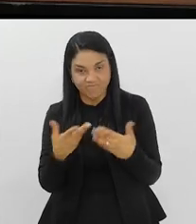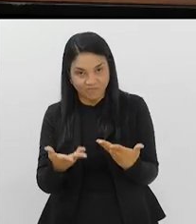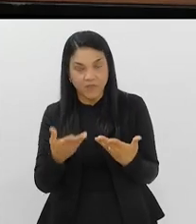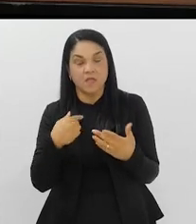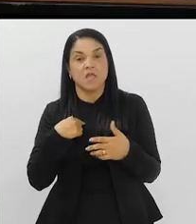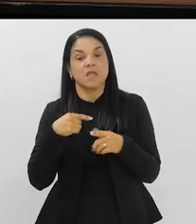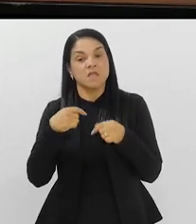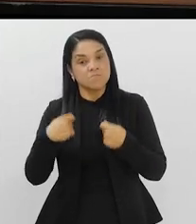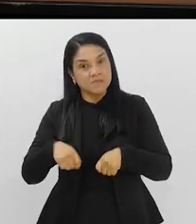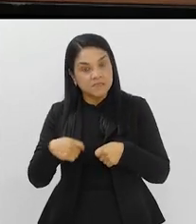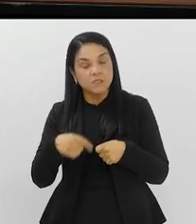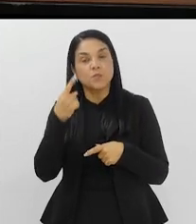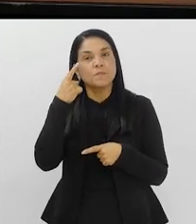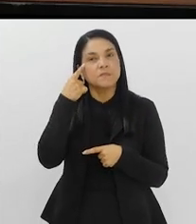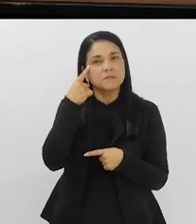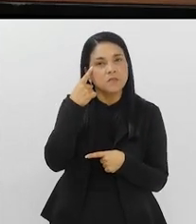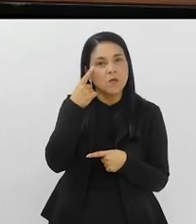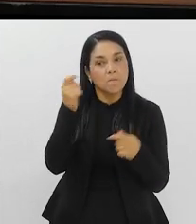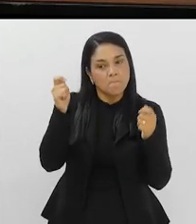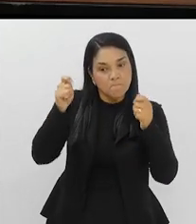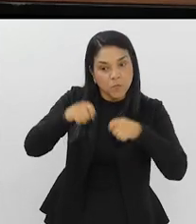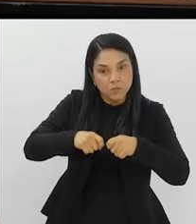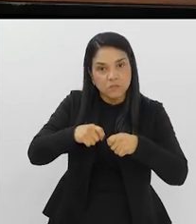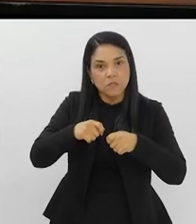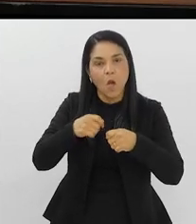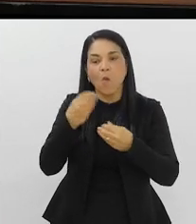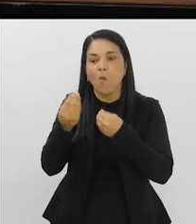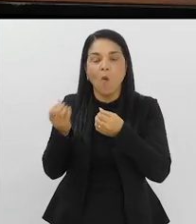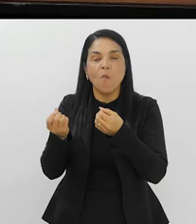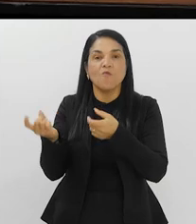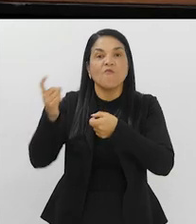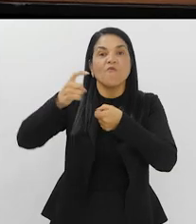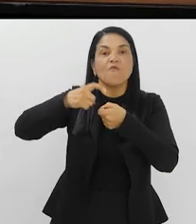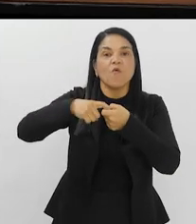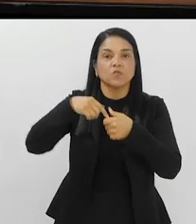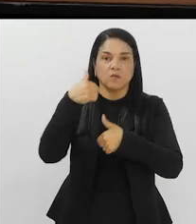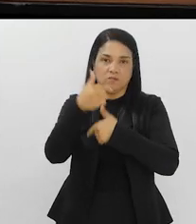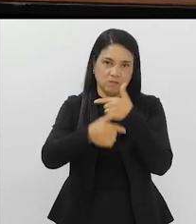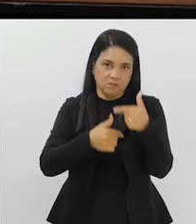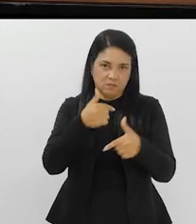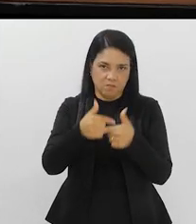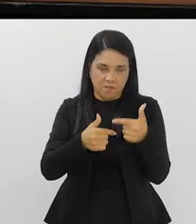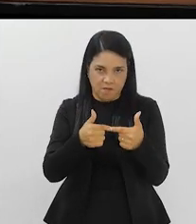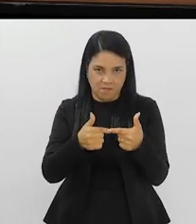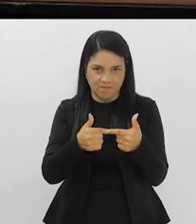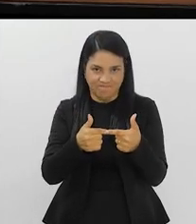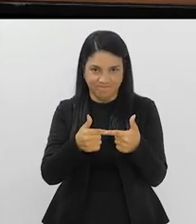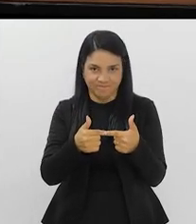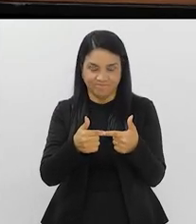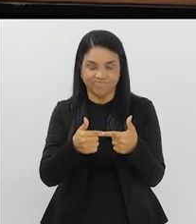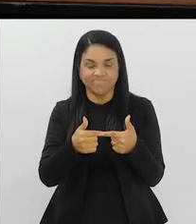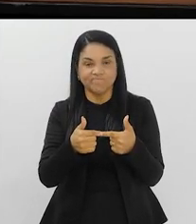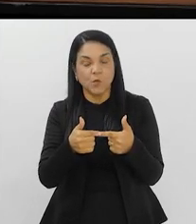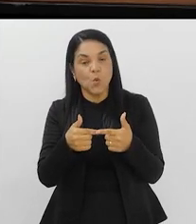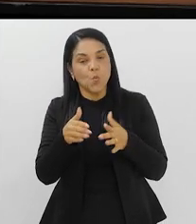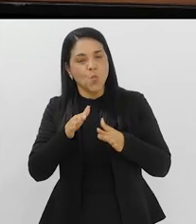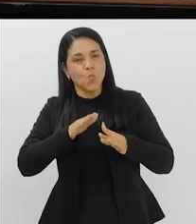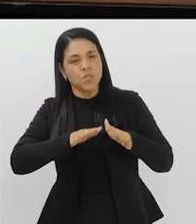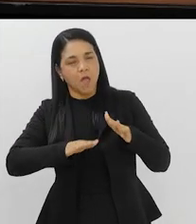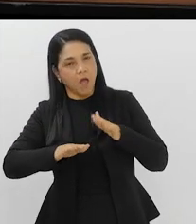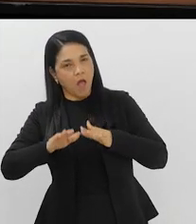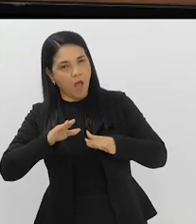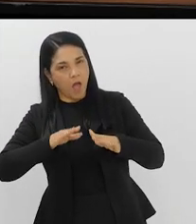vez enfrentada a questão, é necessário pensar num potencial retorno para as atividades e como esse retorno ele deve ser feito de uma maneira